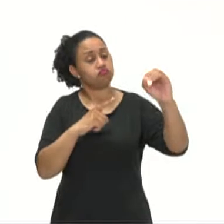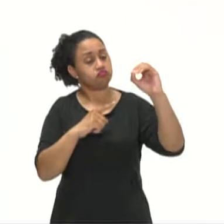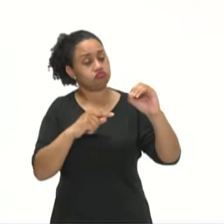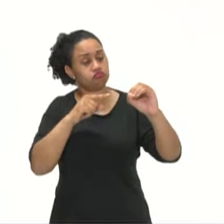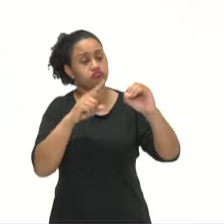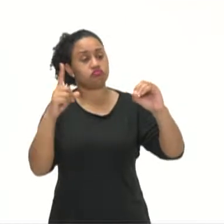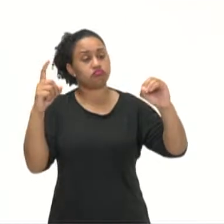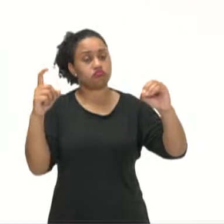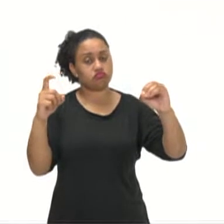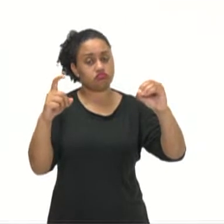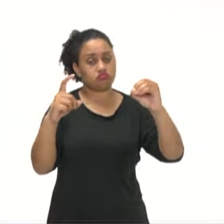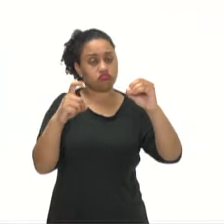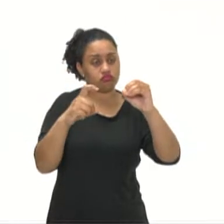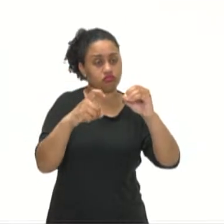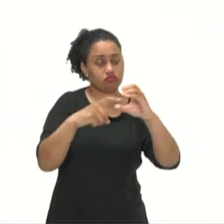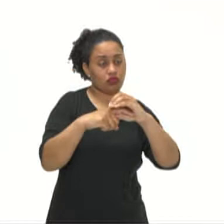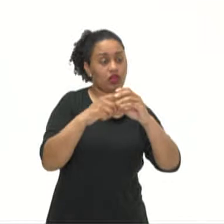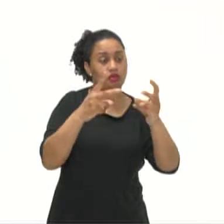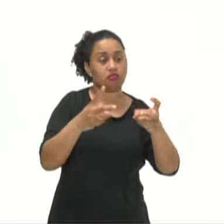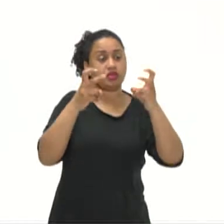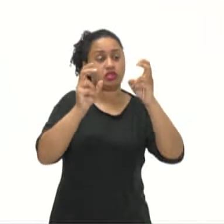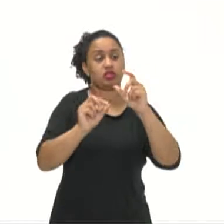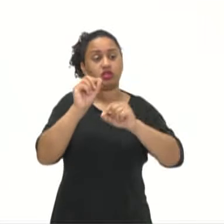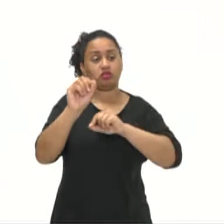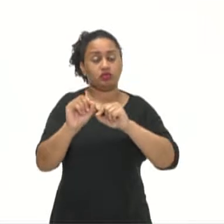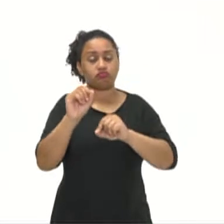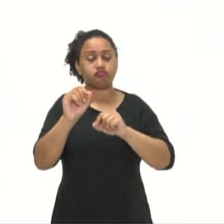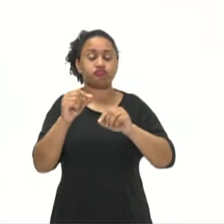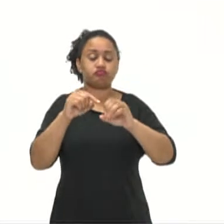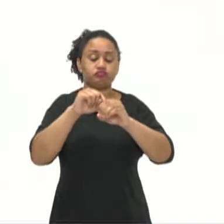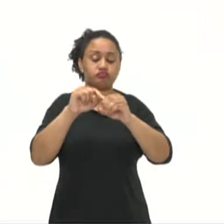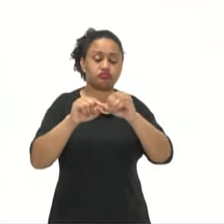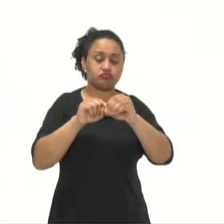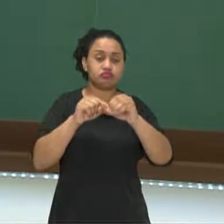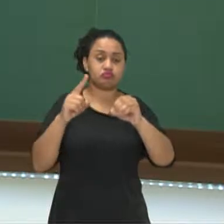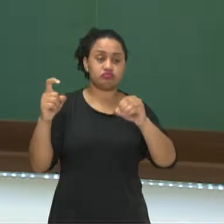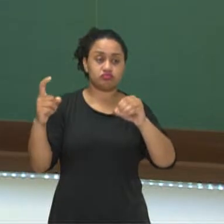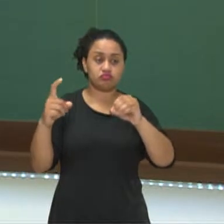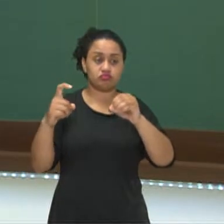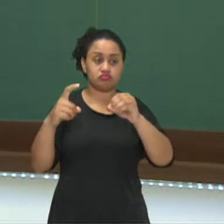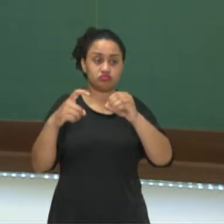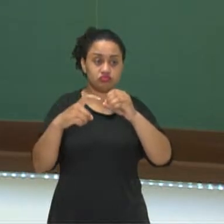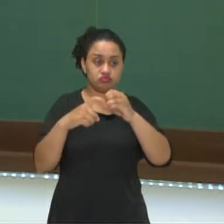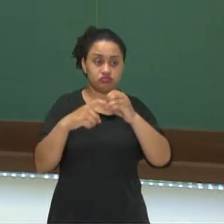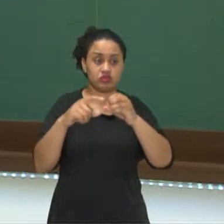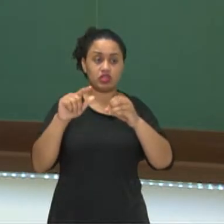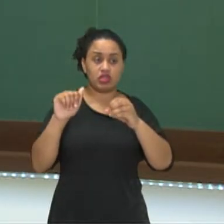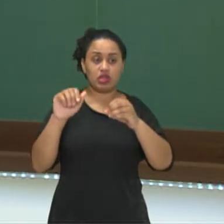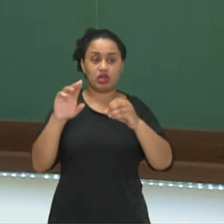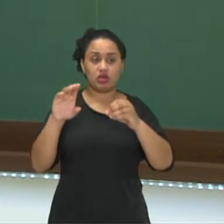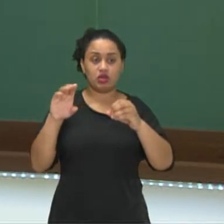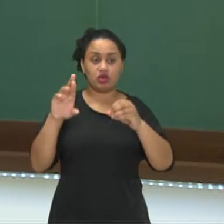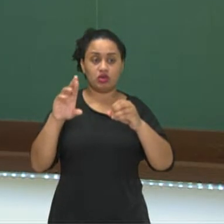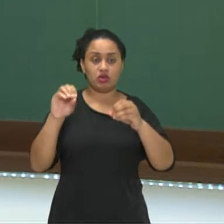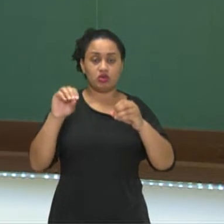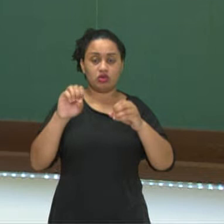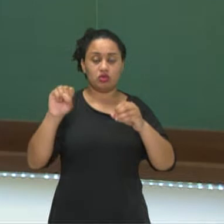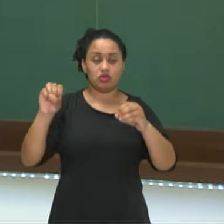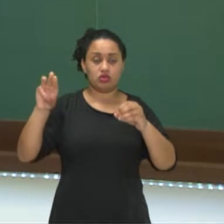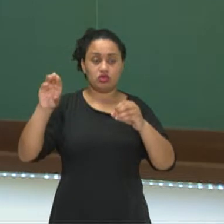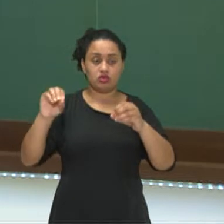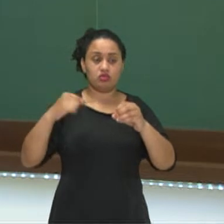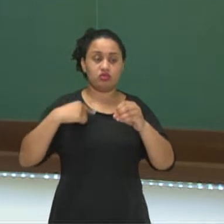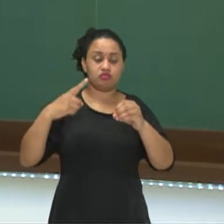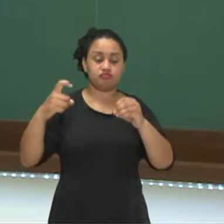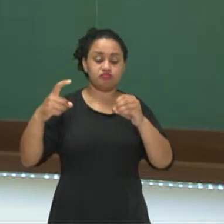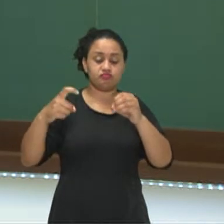os óvulos. Percebam então que essa estrutura do espermatozoide, chamada de acrossomo, vai então